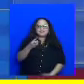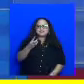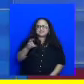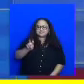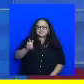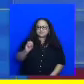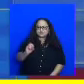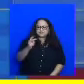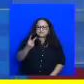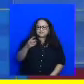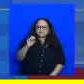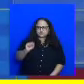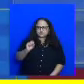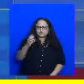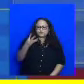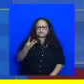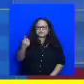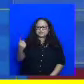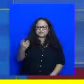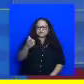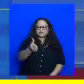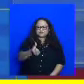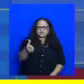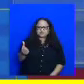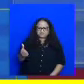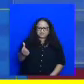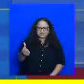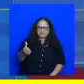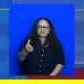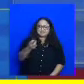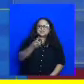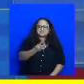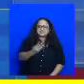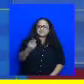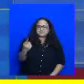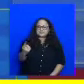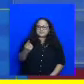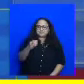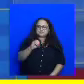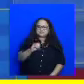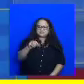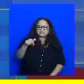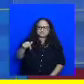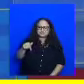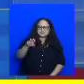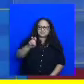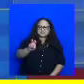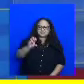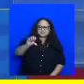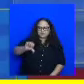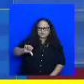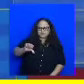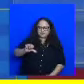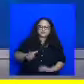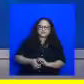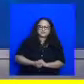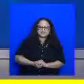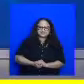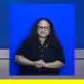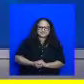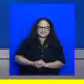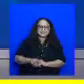50, 28, 41, 66, 31, 07 e